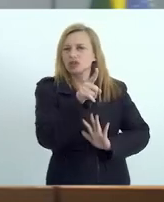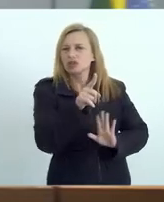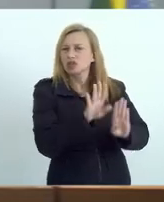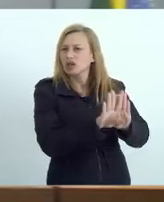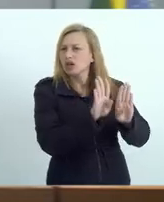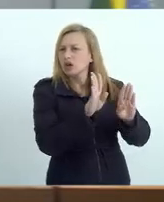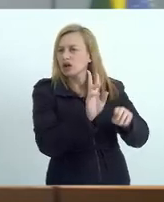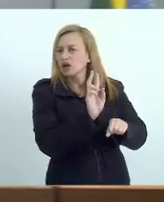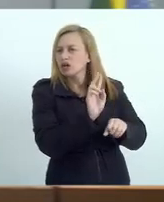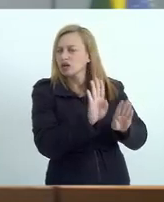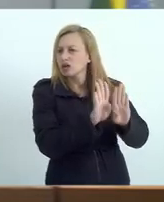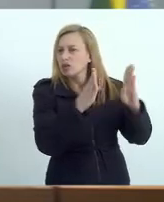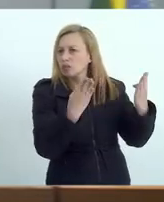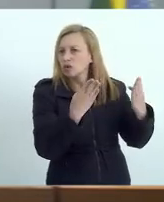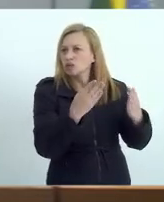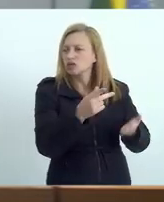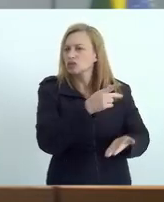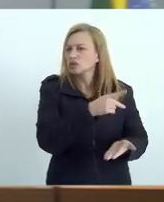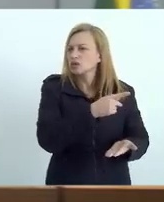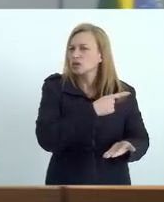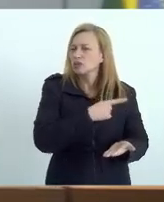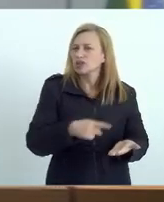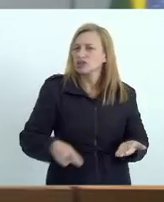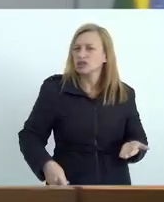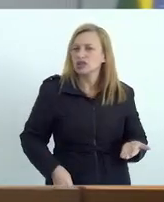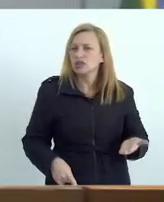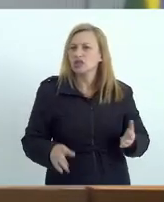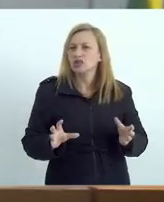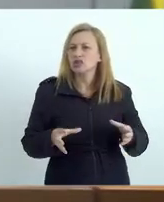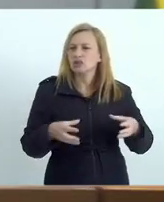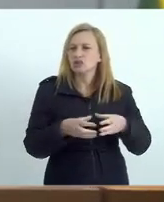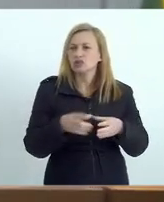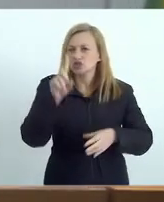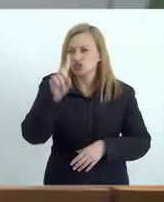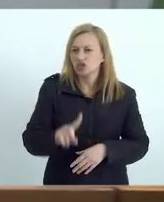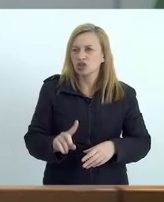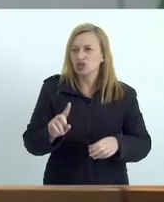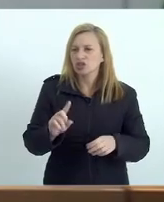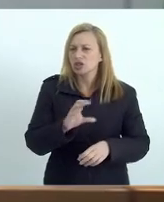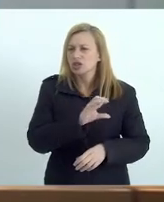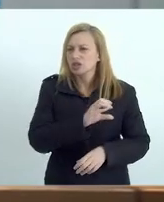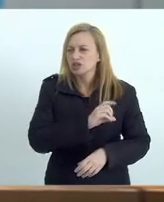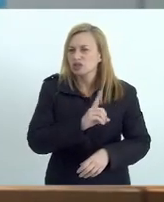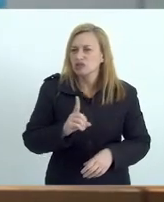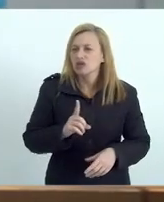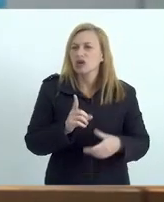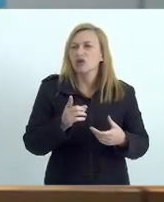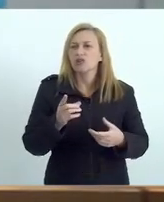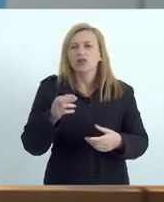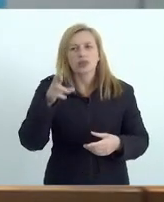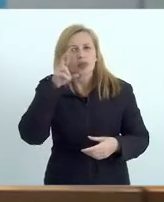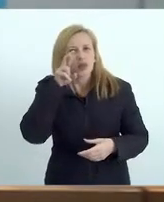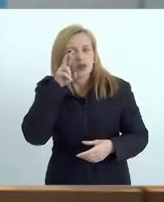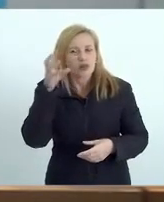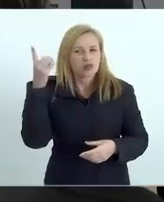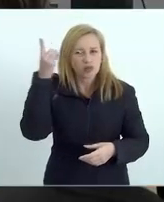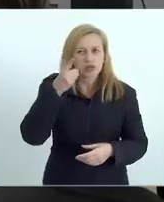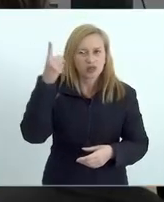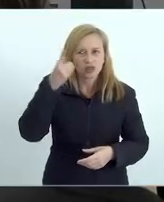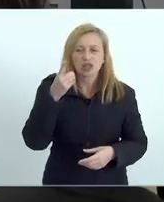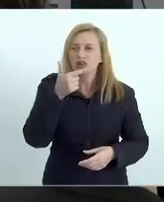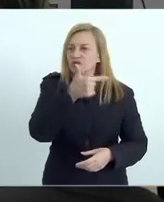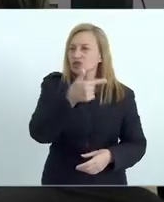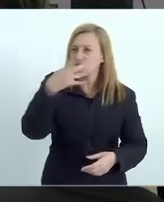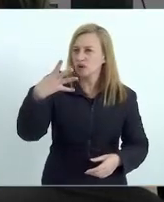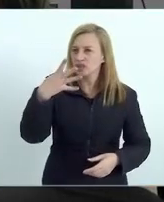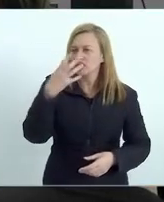o nosso presidente da Comissão de Defesa Civil Deputado rosenverg Reis que tem discutir isso bastante no dia 24 de dezembro